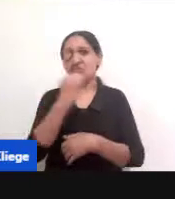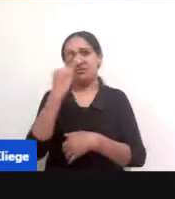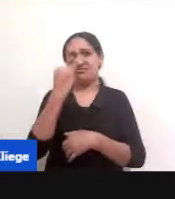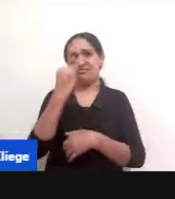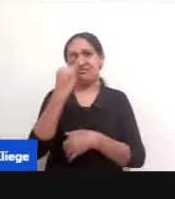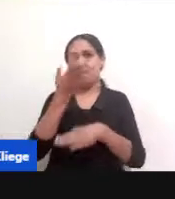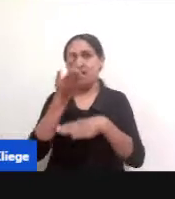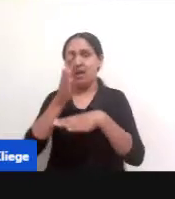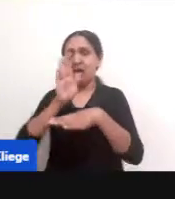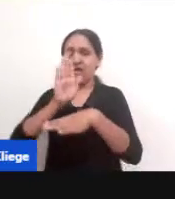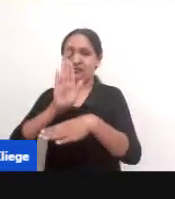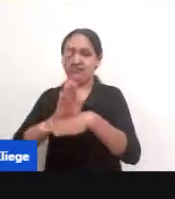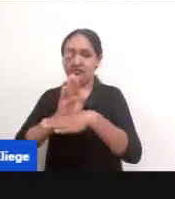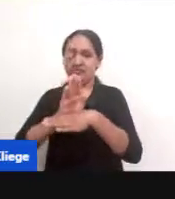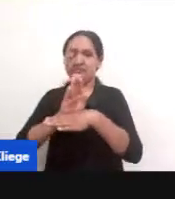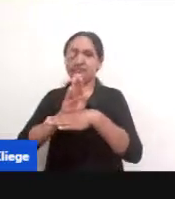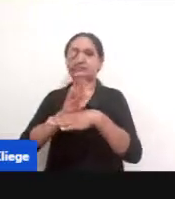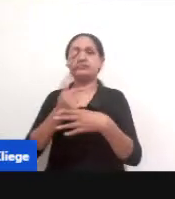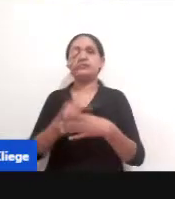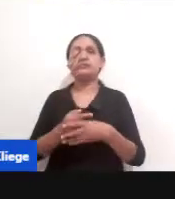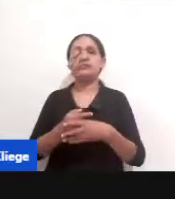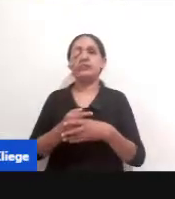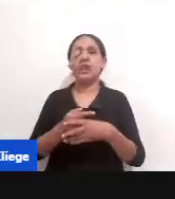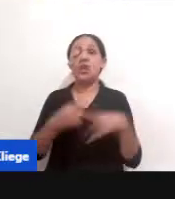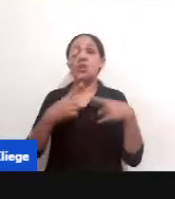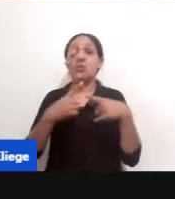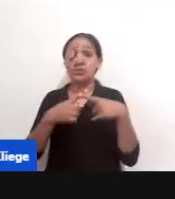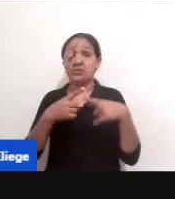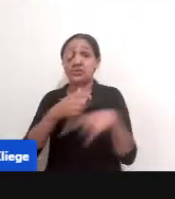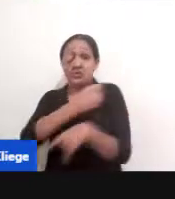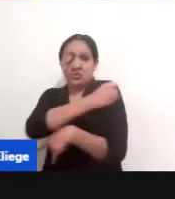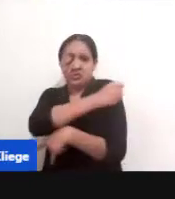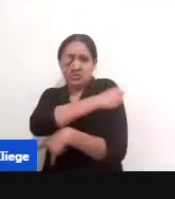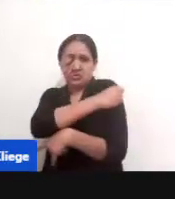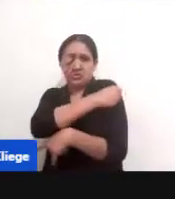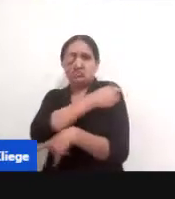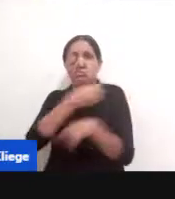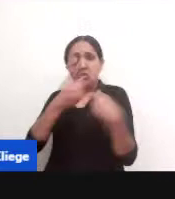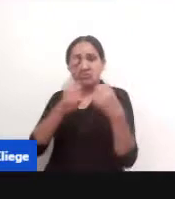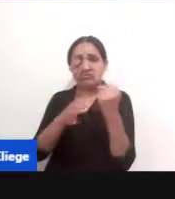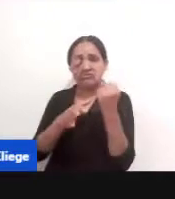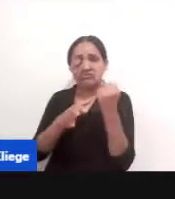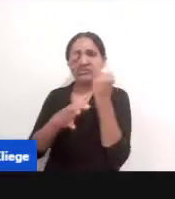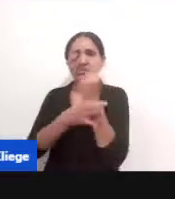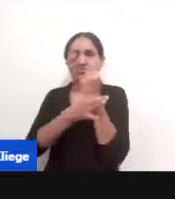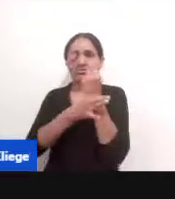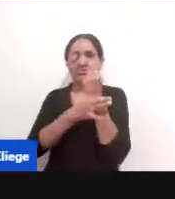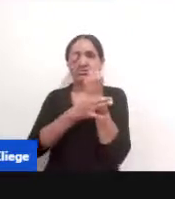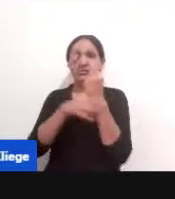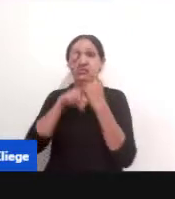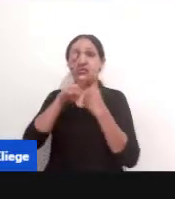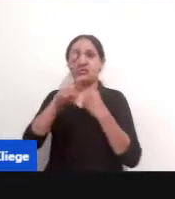os alunos podem e devem se sentir seguros com vocês. Próximo slide, por favor.